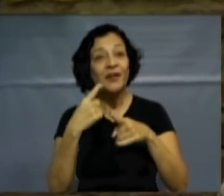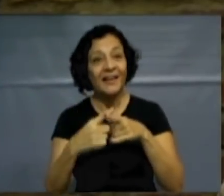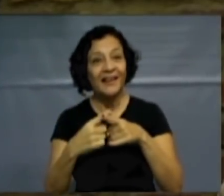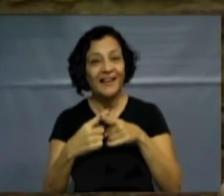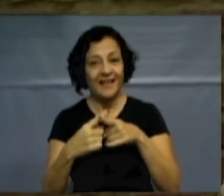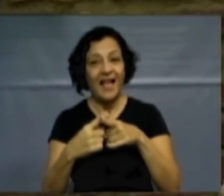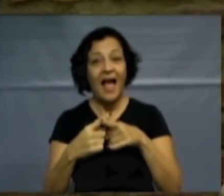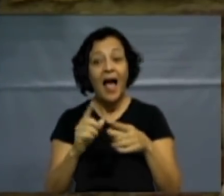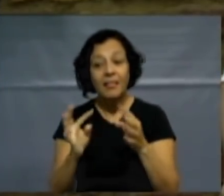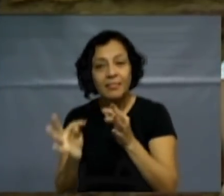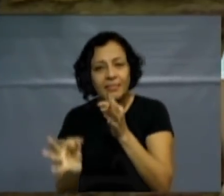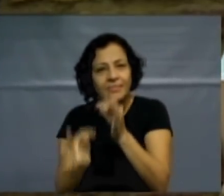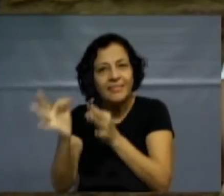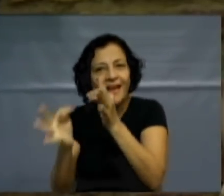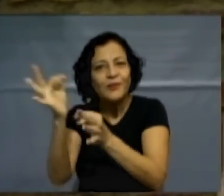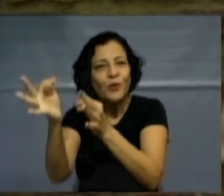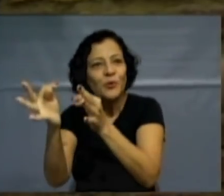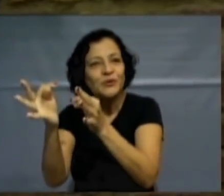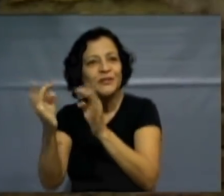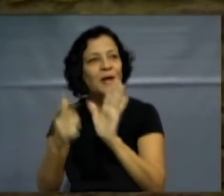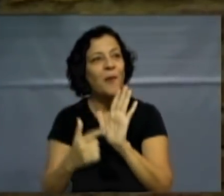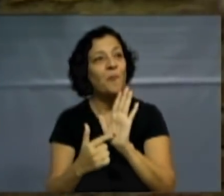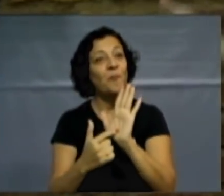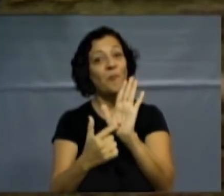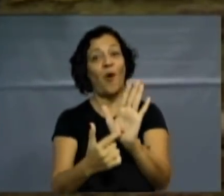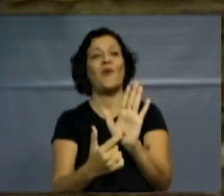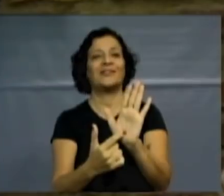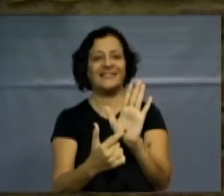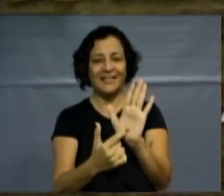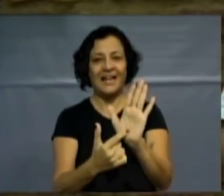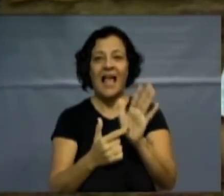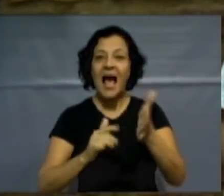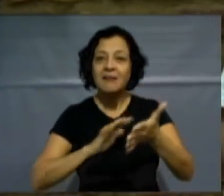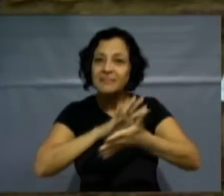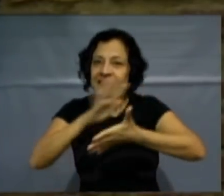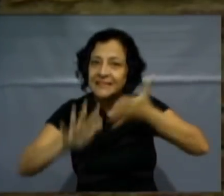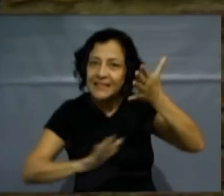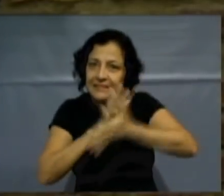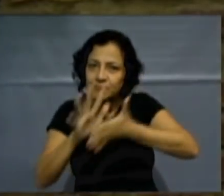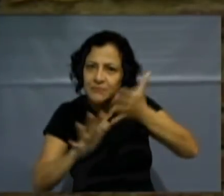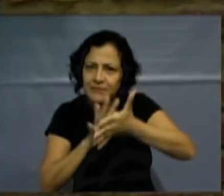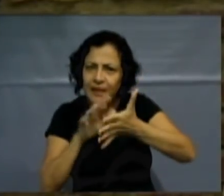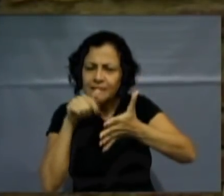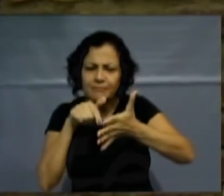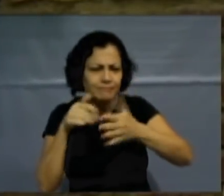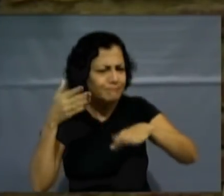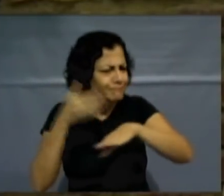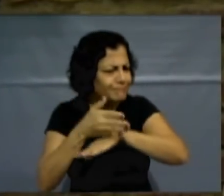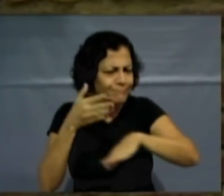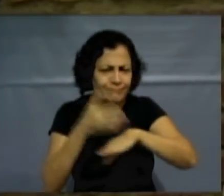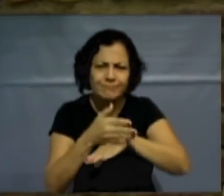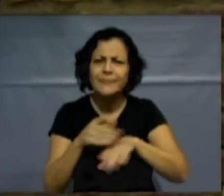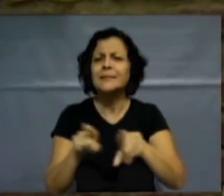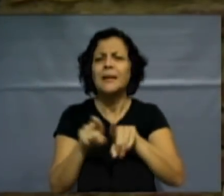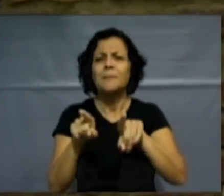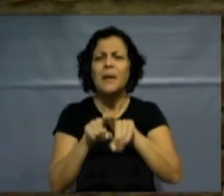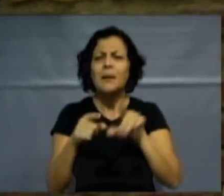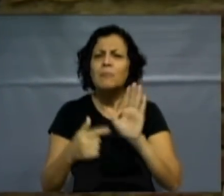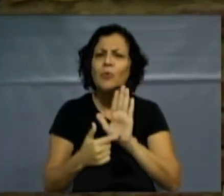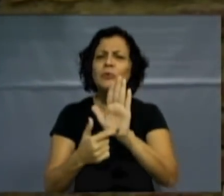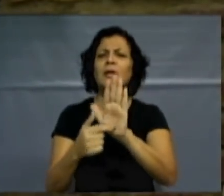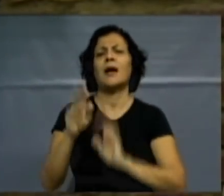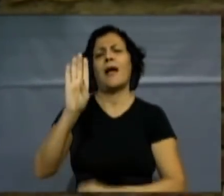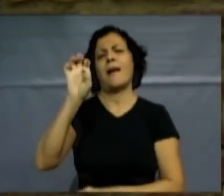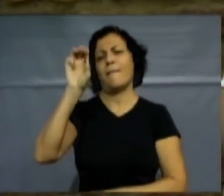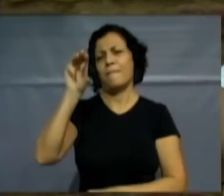ela está aí para nos trazer um bem. A acessibilidade está aí para nos trazer um bem, esse bem maravilhoso. Em torno